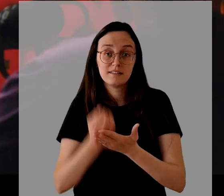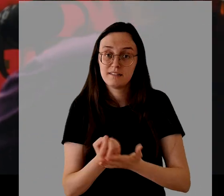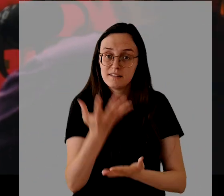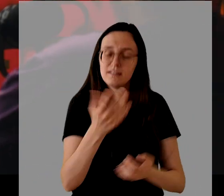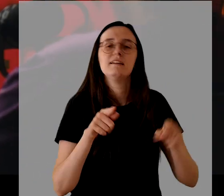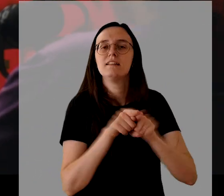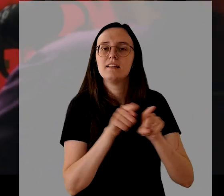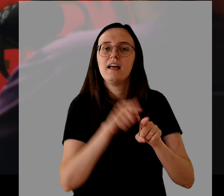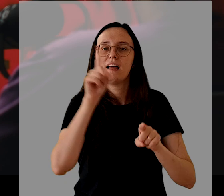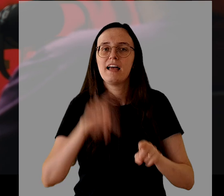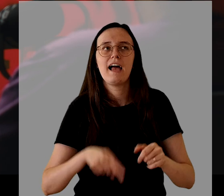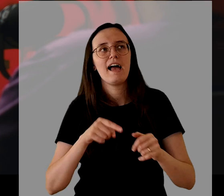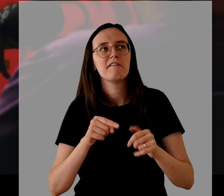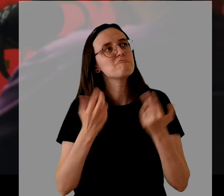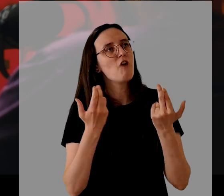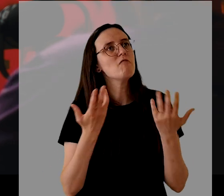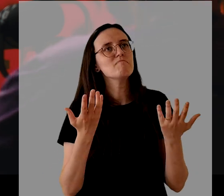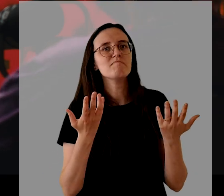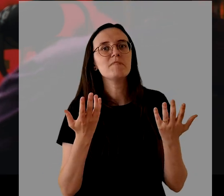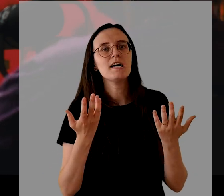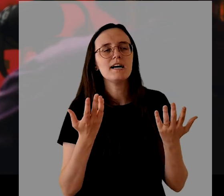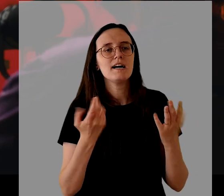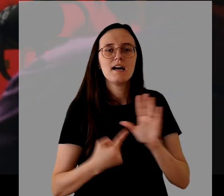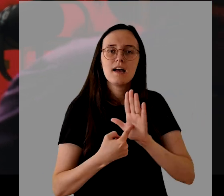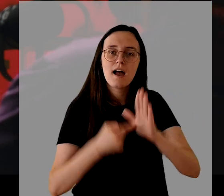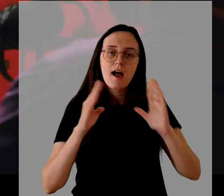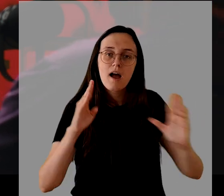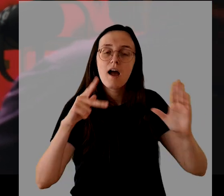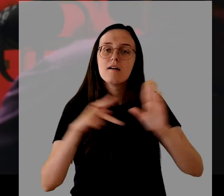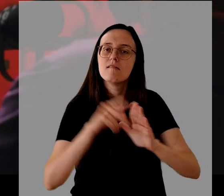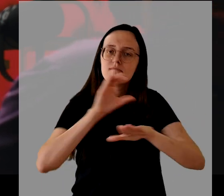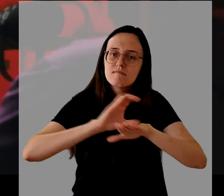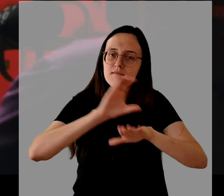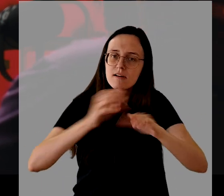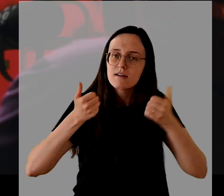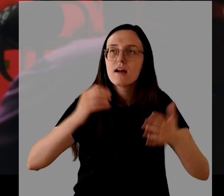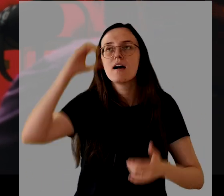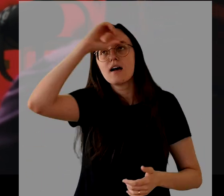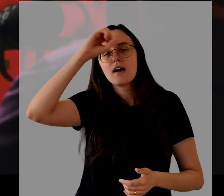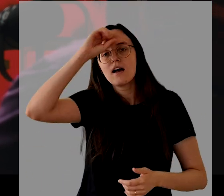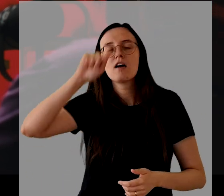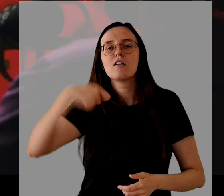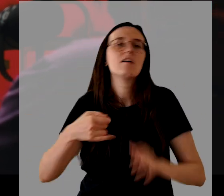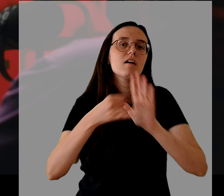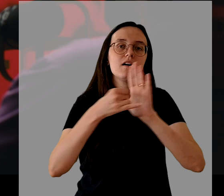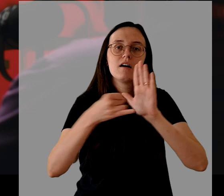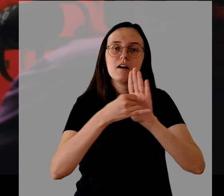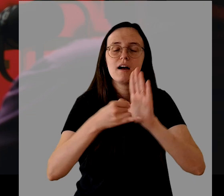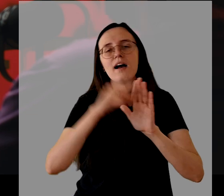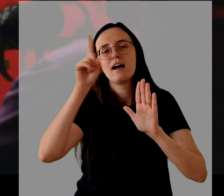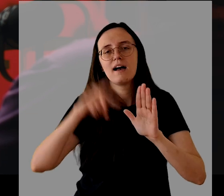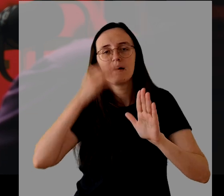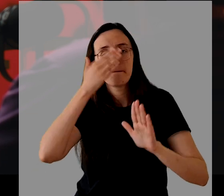é até uma contrapartida para a parte de capacitação do edital Paulo